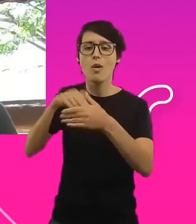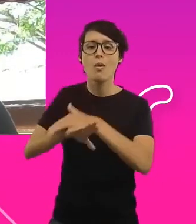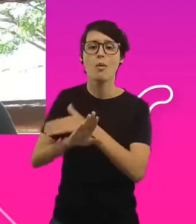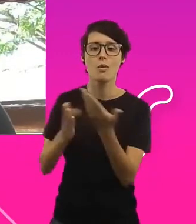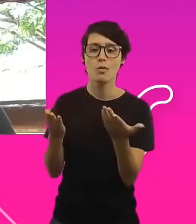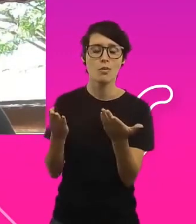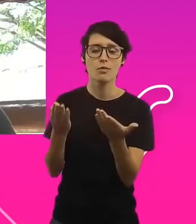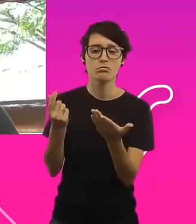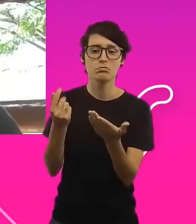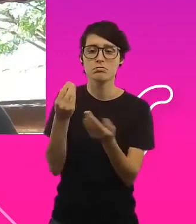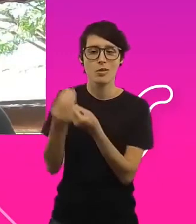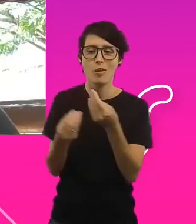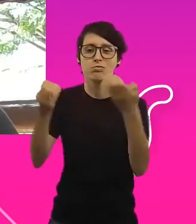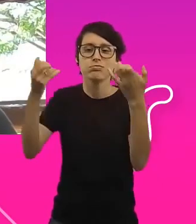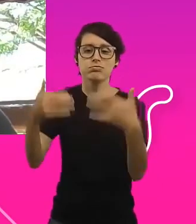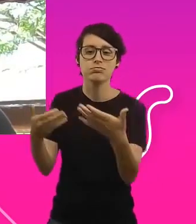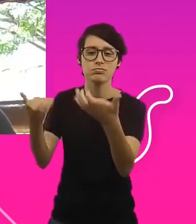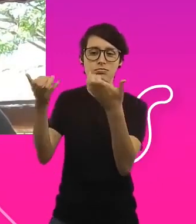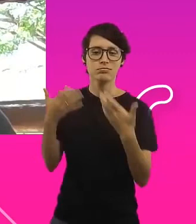aí esse contexto